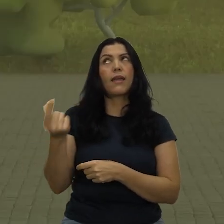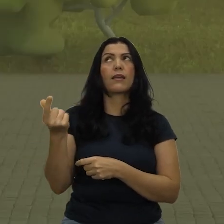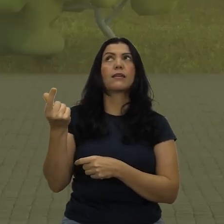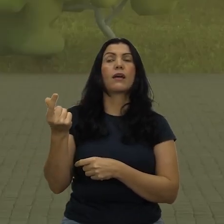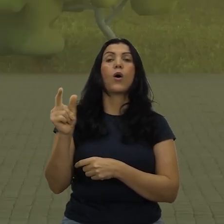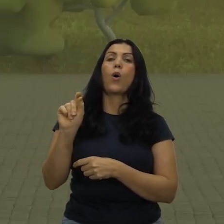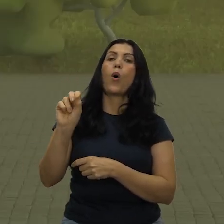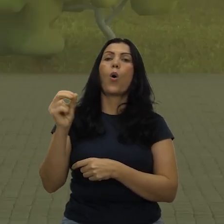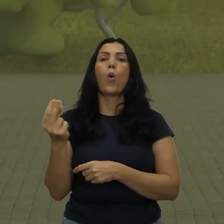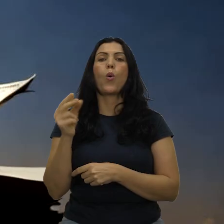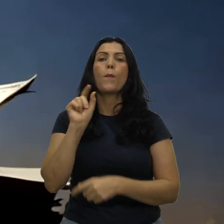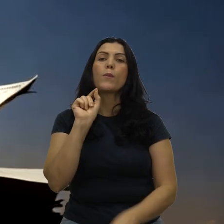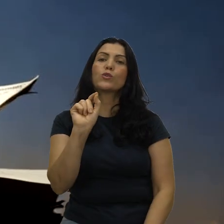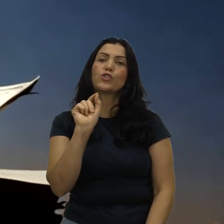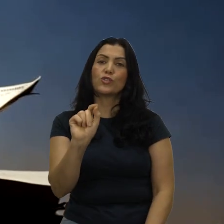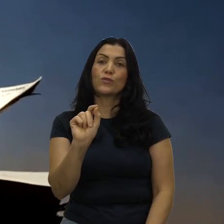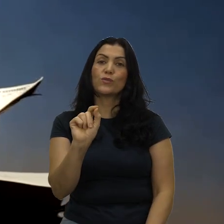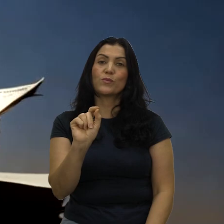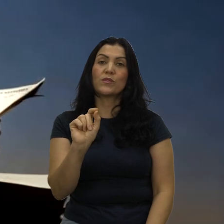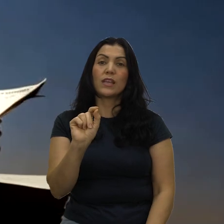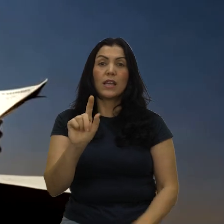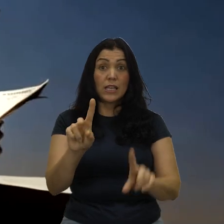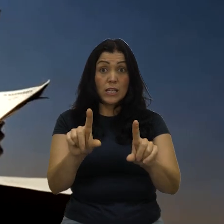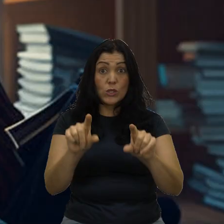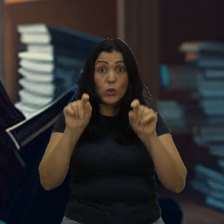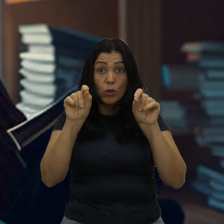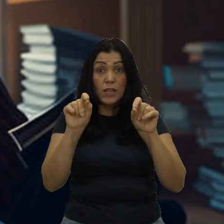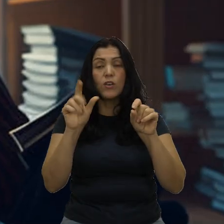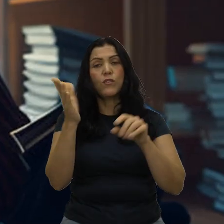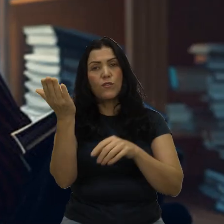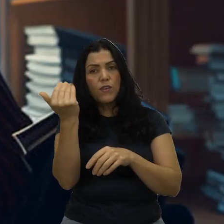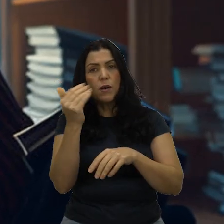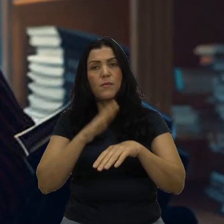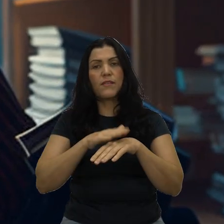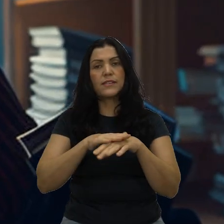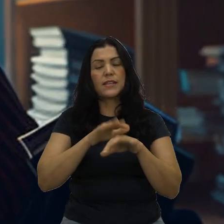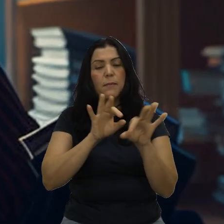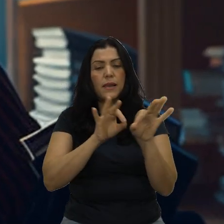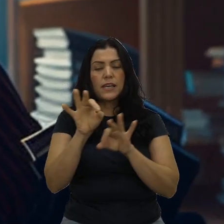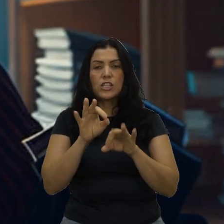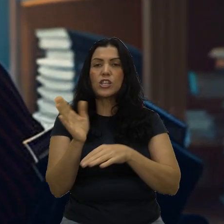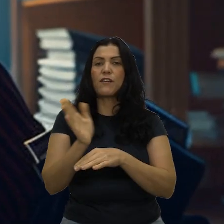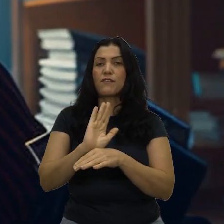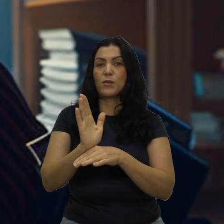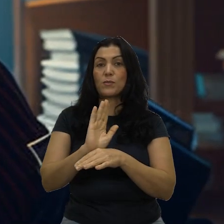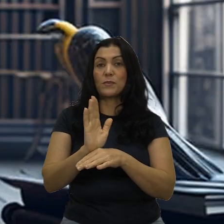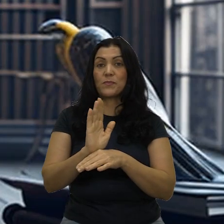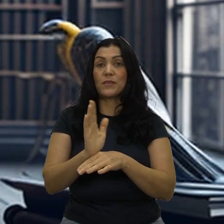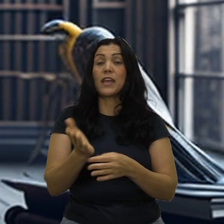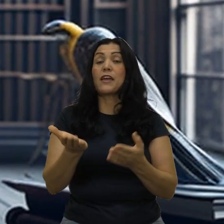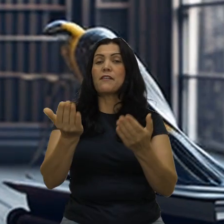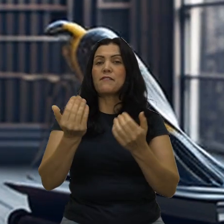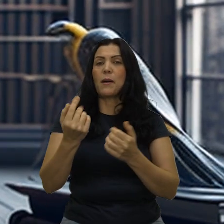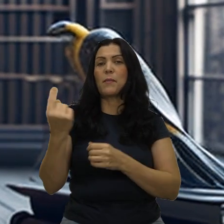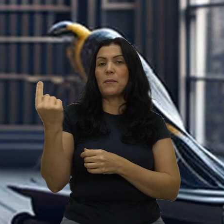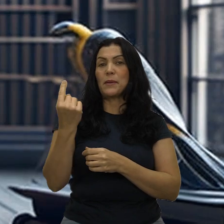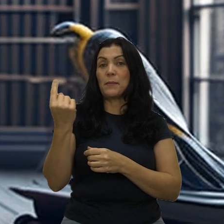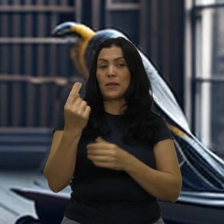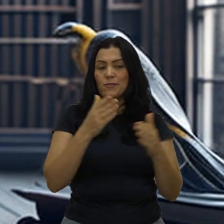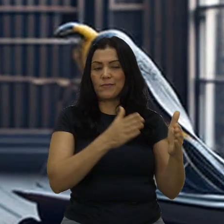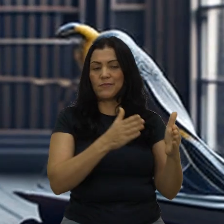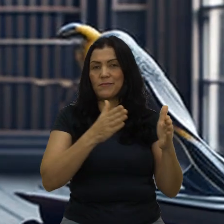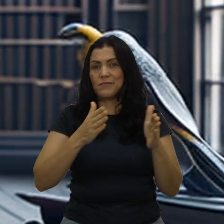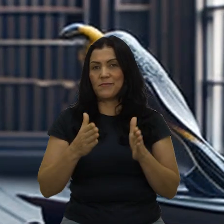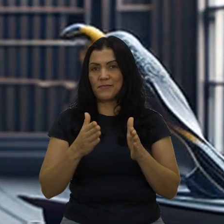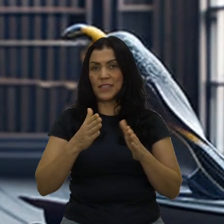ideia ou um motivo. Com o tema definido, começamos a planejar o nosso filme. E com a ideia na cabeça, vamos